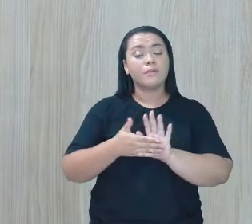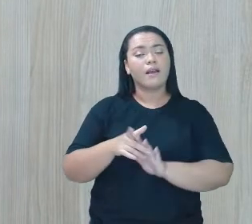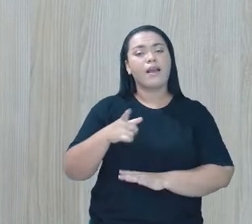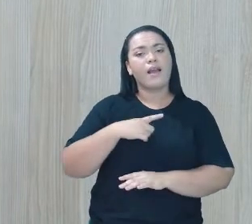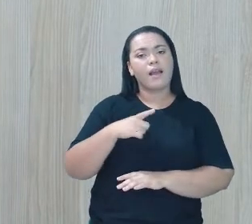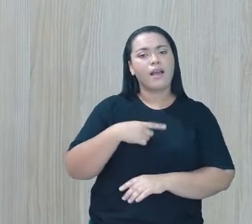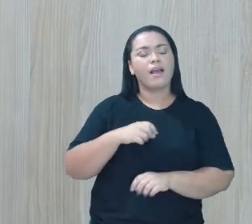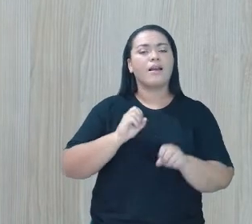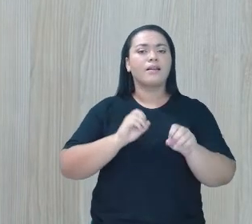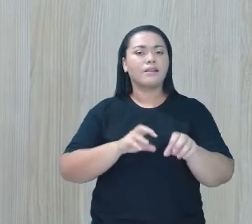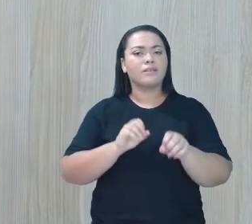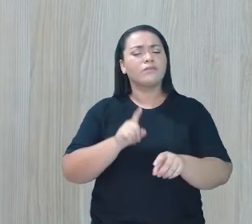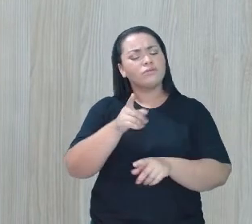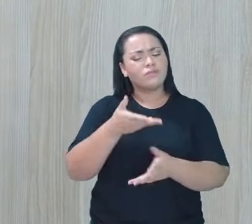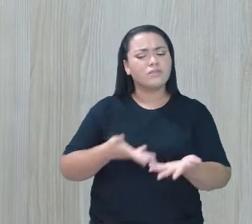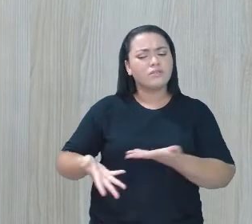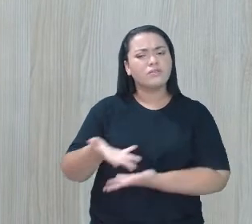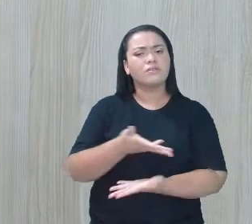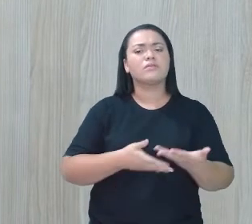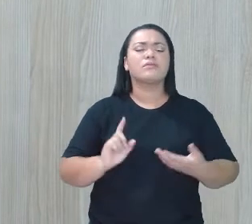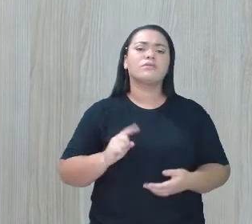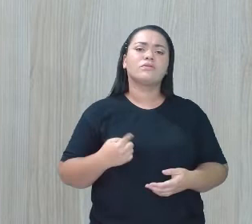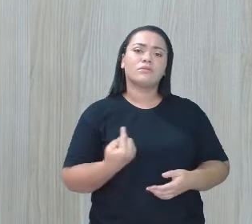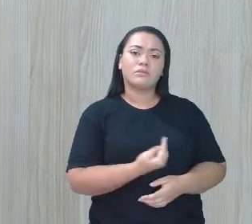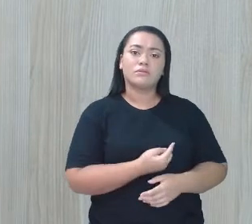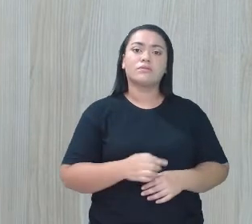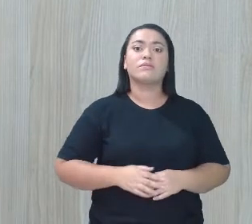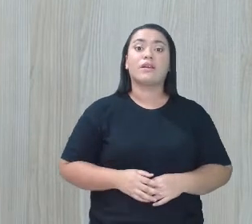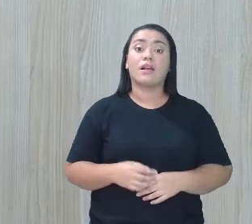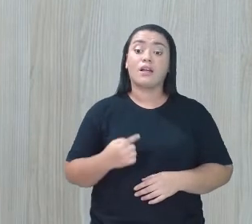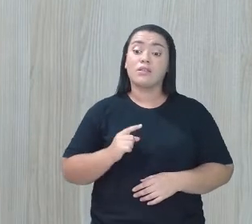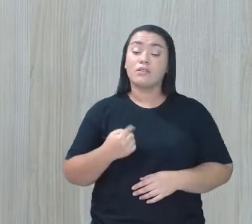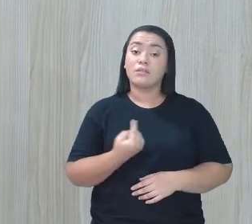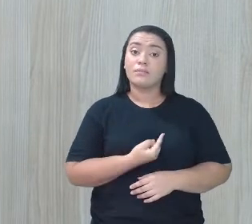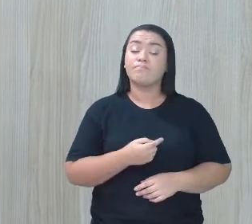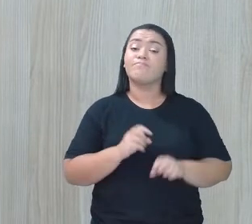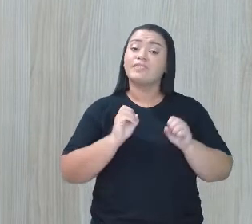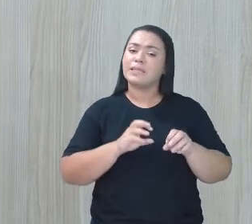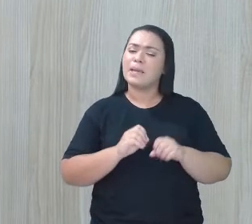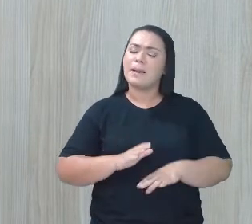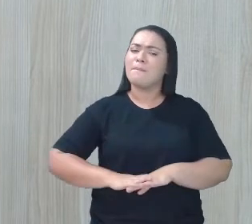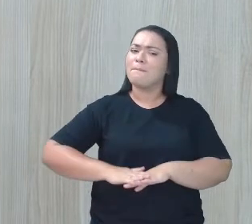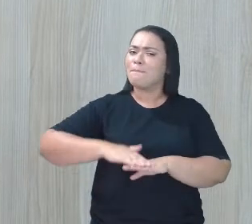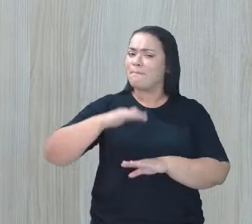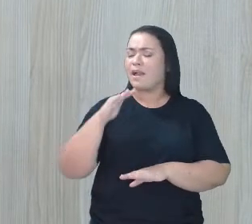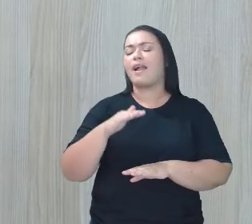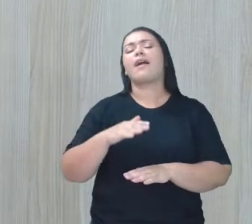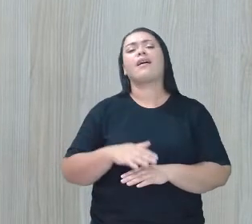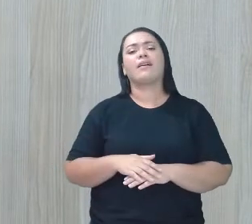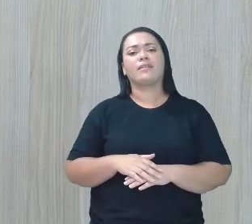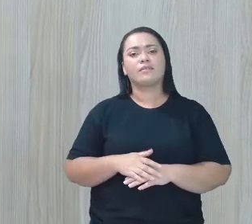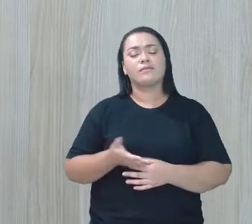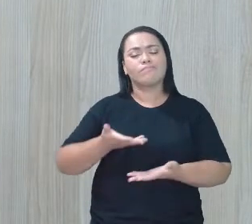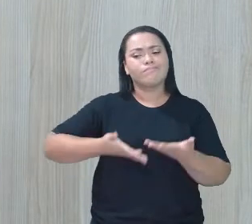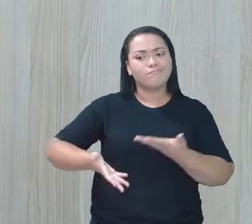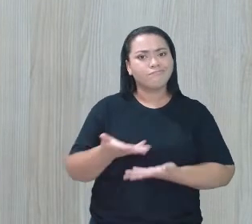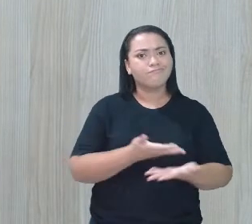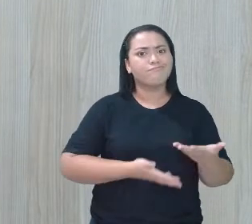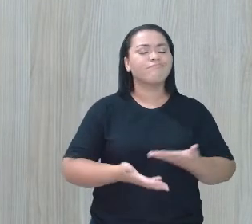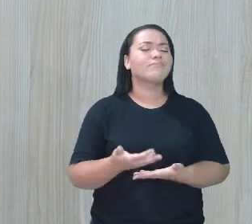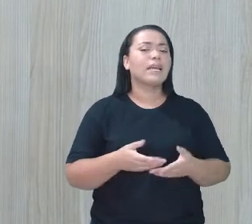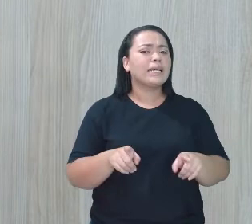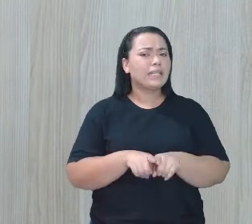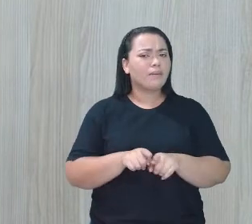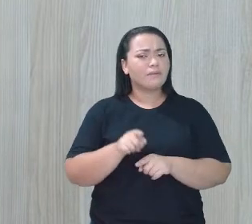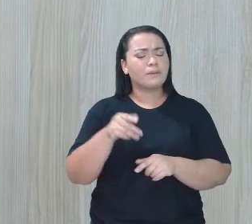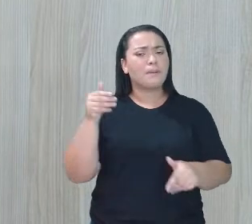nas nossas aulas, vocês interajam conosco para que nossas aulas sejam mais interativas, para que vocês possam